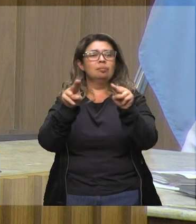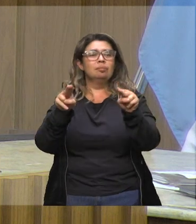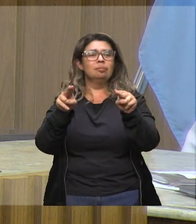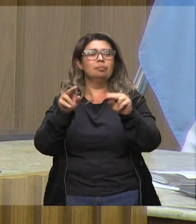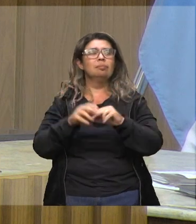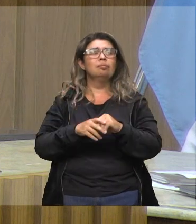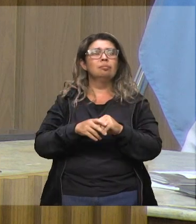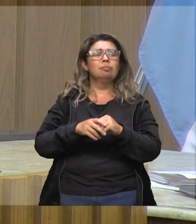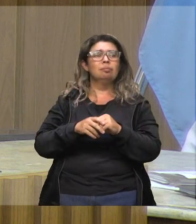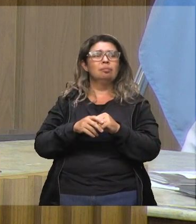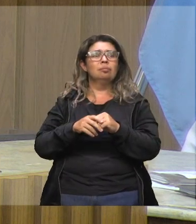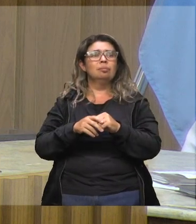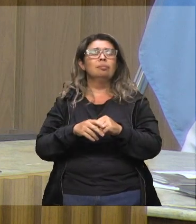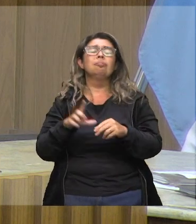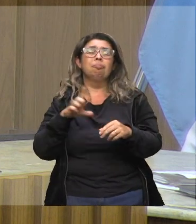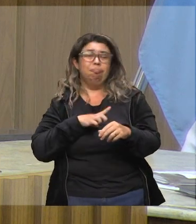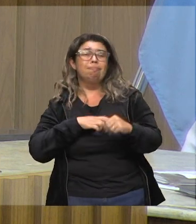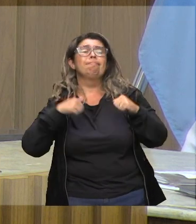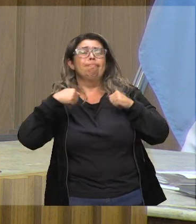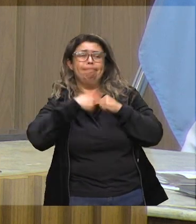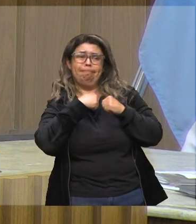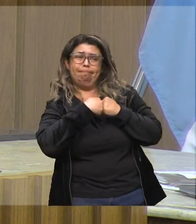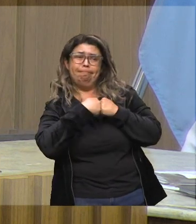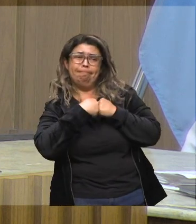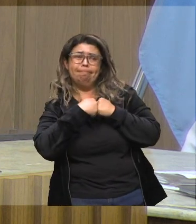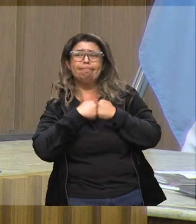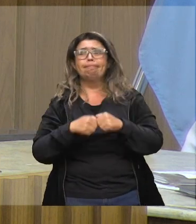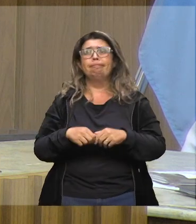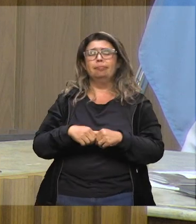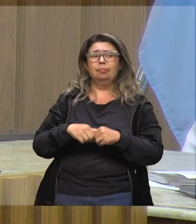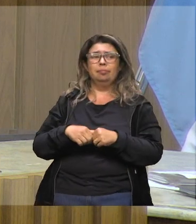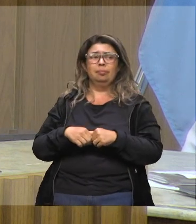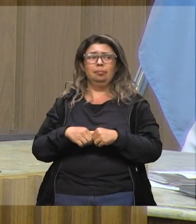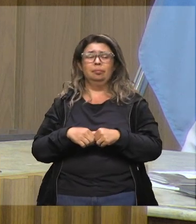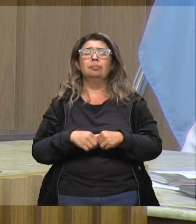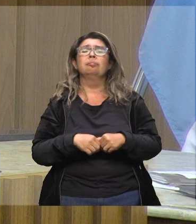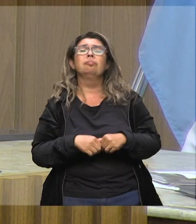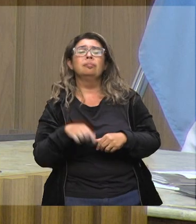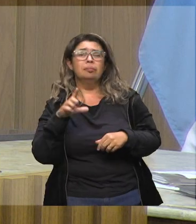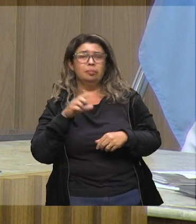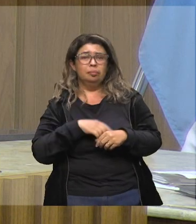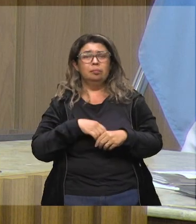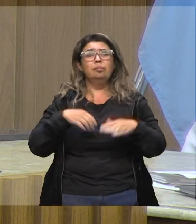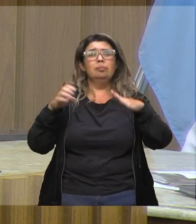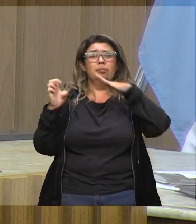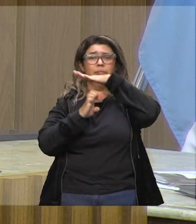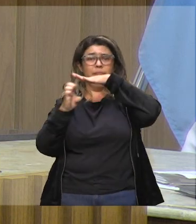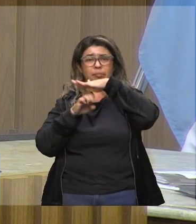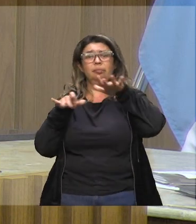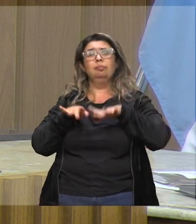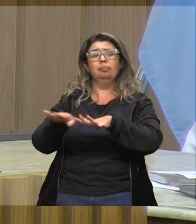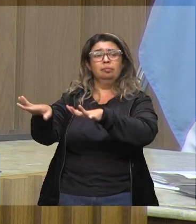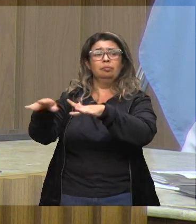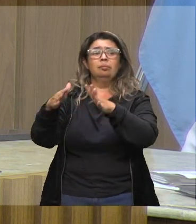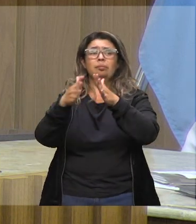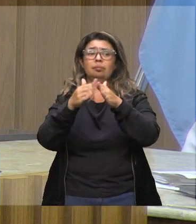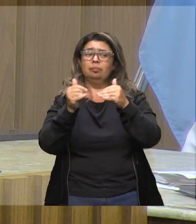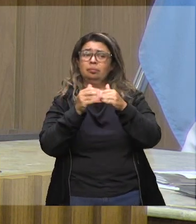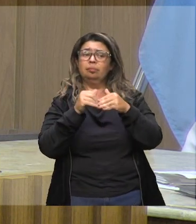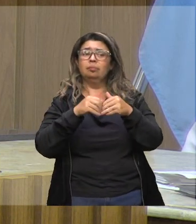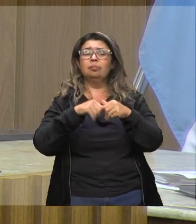ter um acidente lá embaixo. Então, achei interessante passar isso para o Departamento de Trânsito, pedindo já, através do prefeito, para que